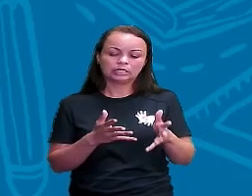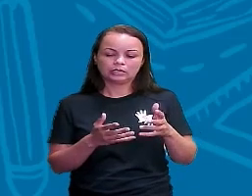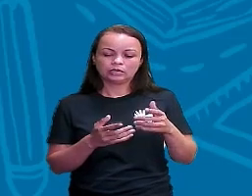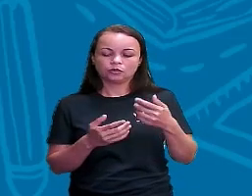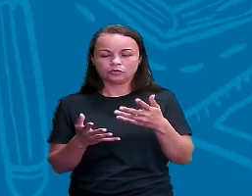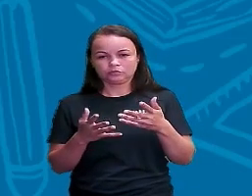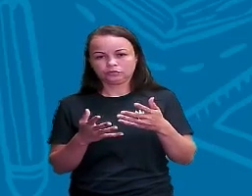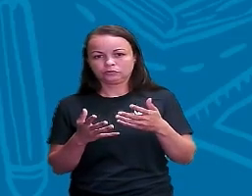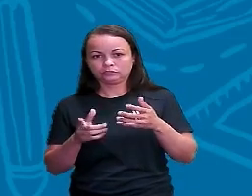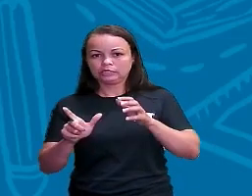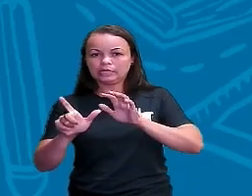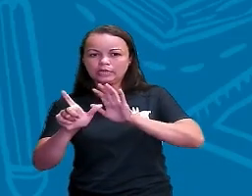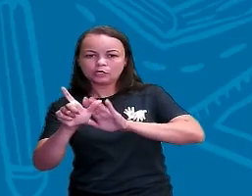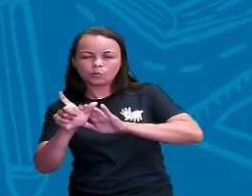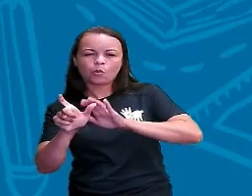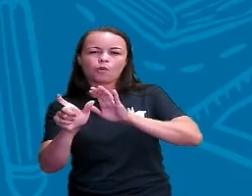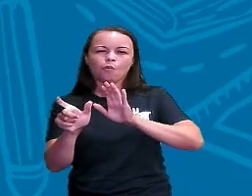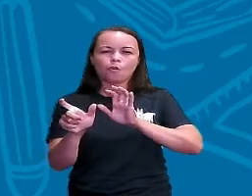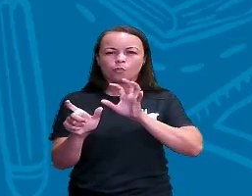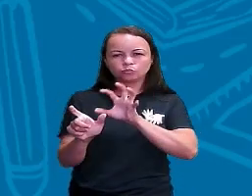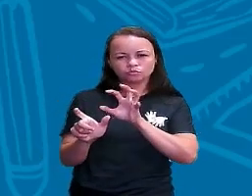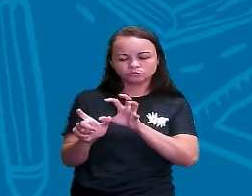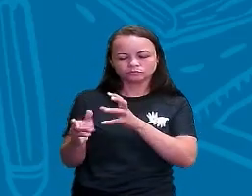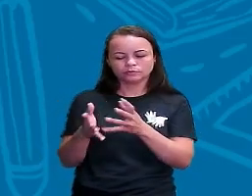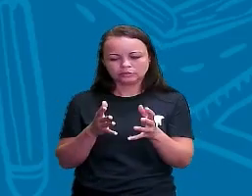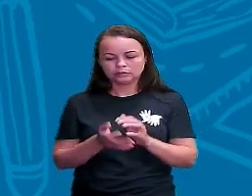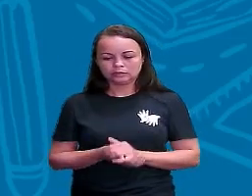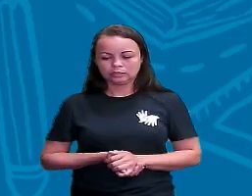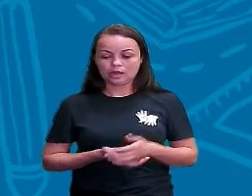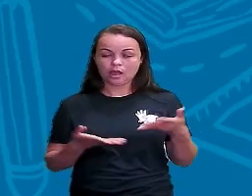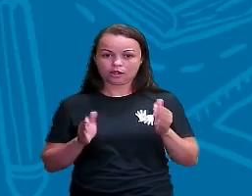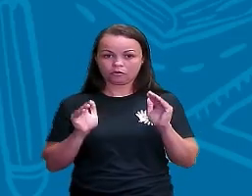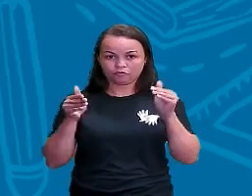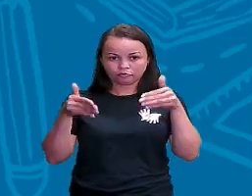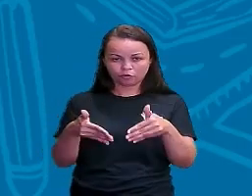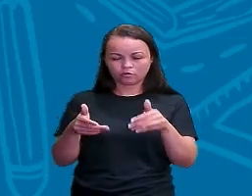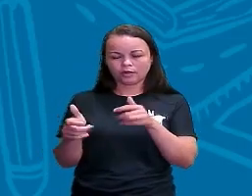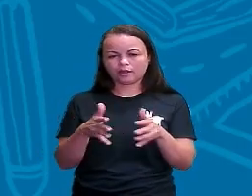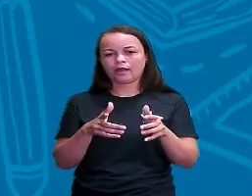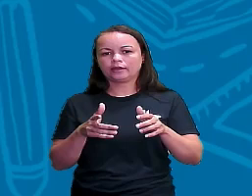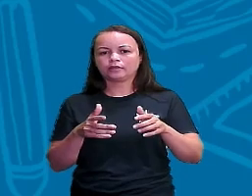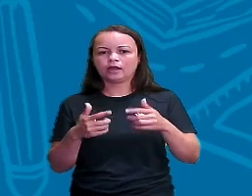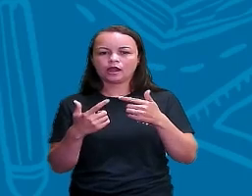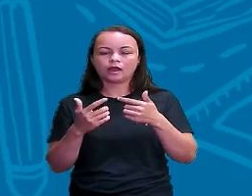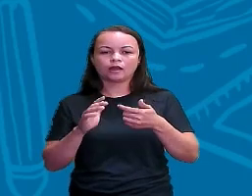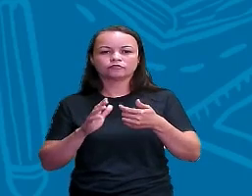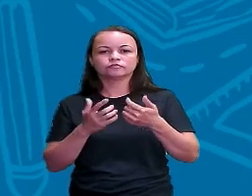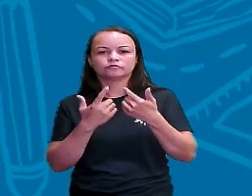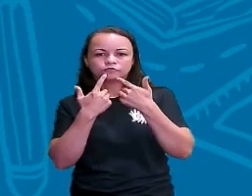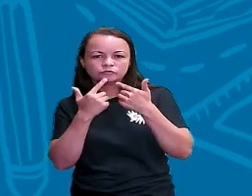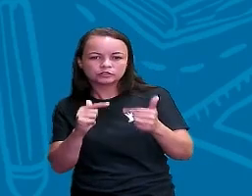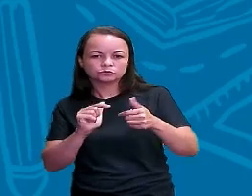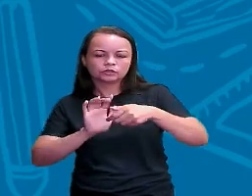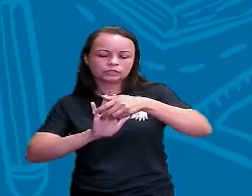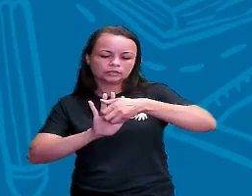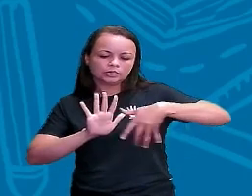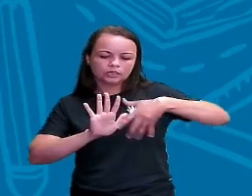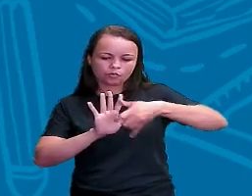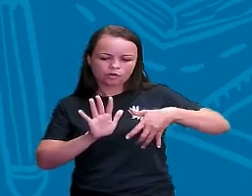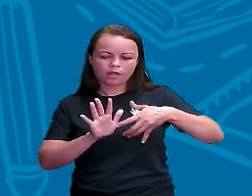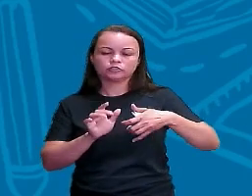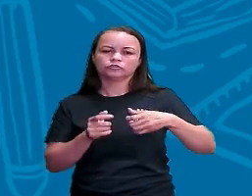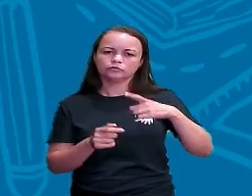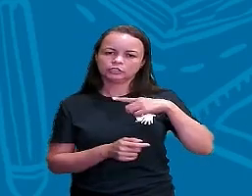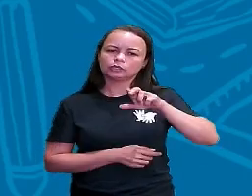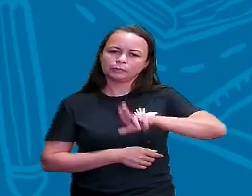conotativo e denotativo. Agora, a gente vai focar nas figuras de linguagem, que são bastante utilizadas aí no texto literário,